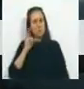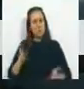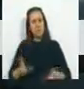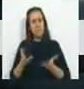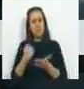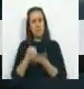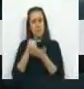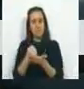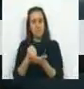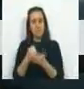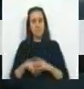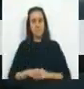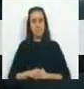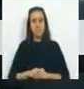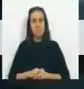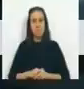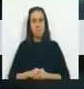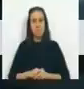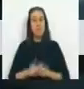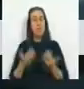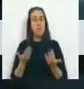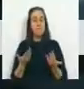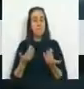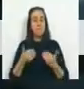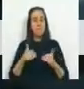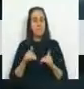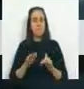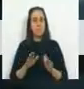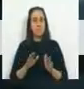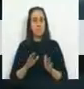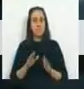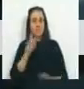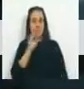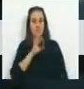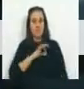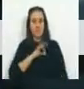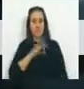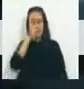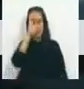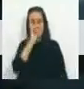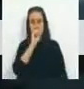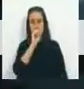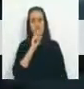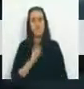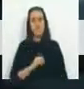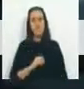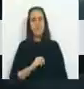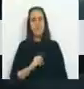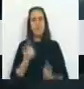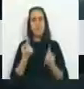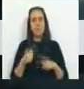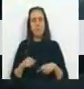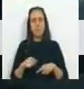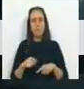e devemos apoiar. Mas Senhora Ministra, permita-me apenas